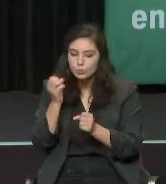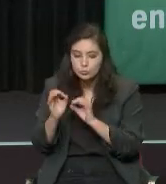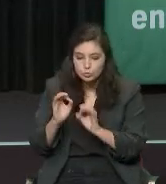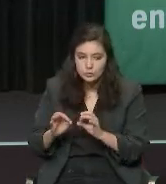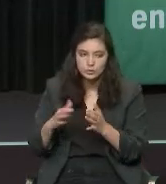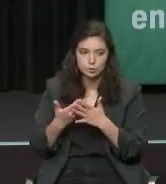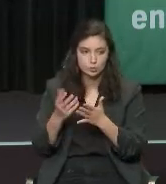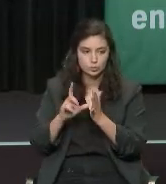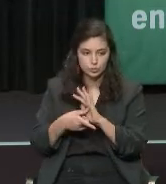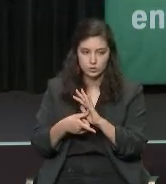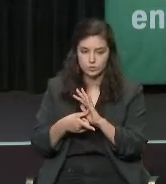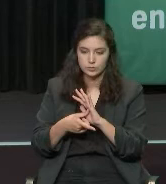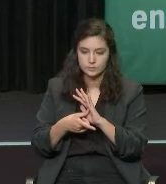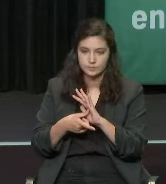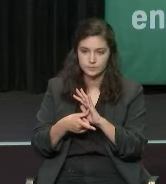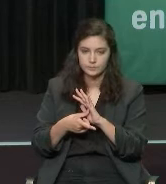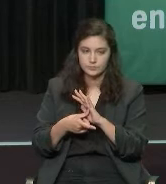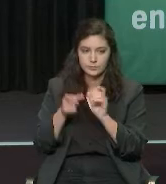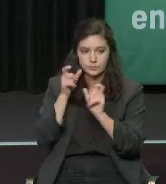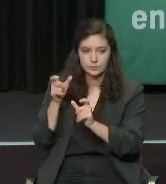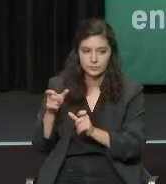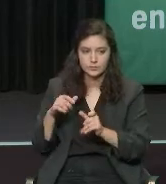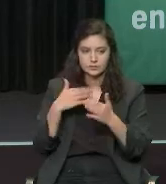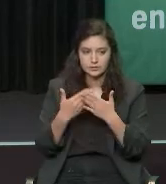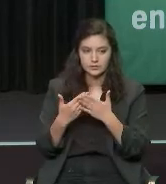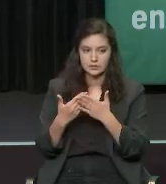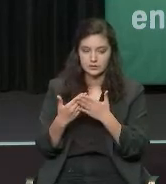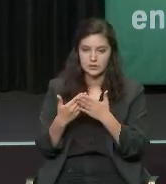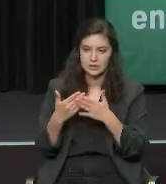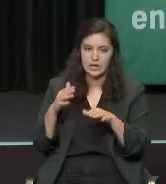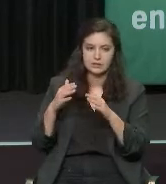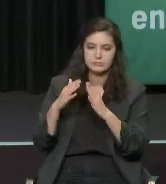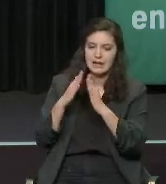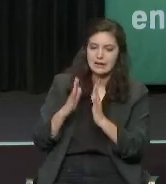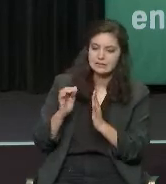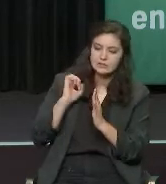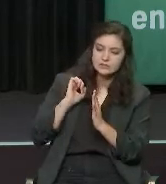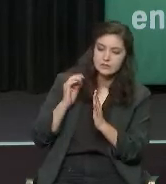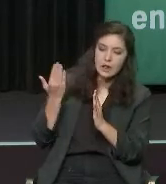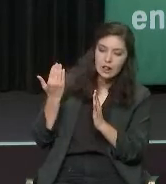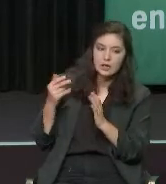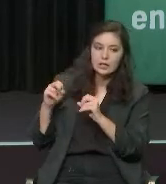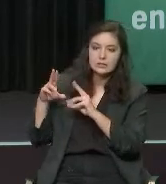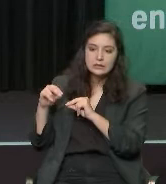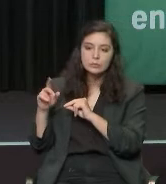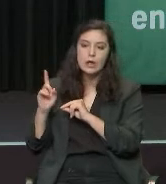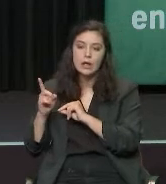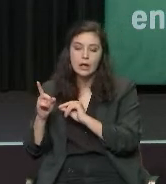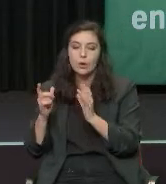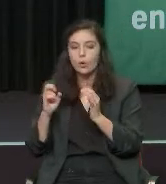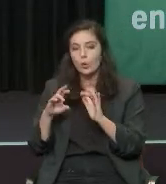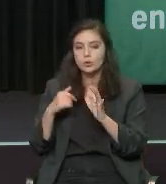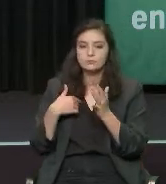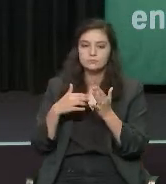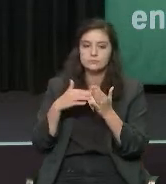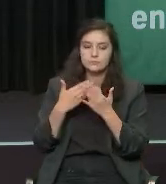processos associados à fiscalização de se está limpo nas traseiras da minha casa, se aquele mosaico que era suposto ter sido limpo ou foi explorado também está limpo